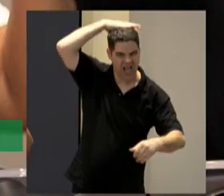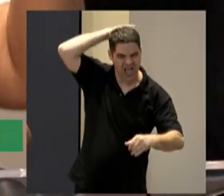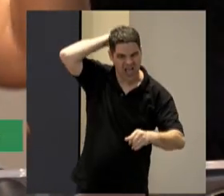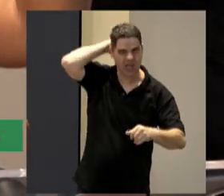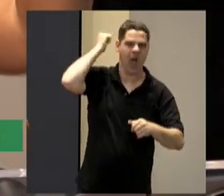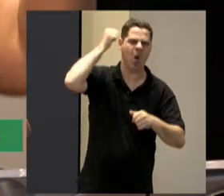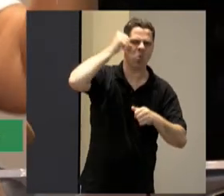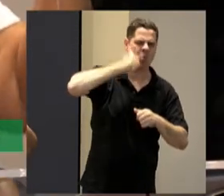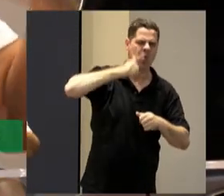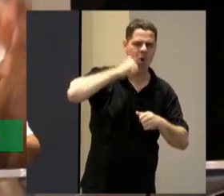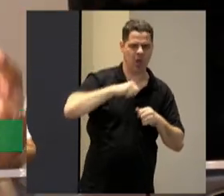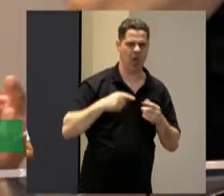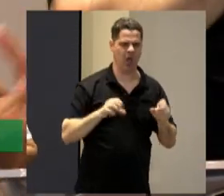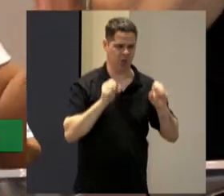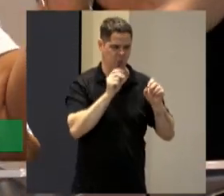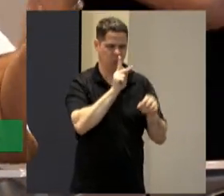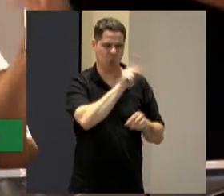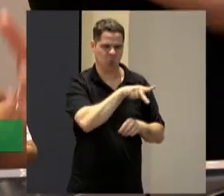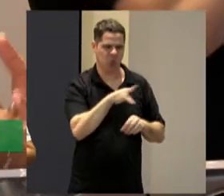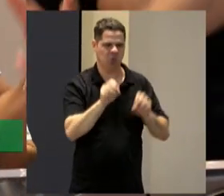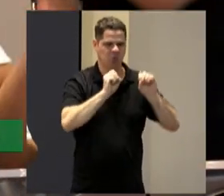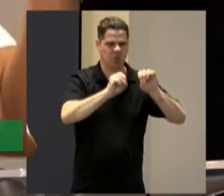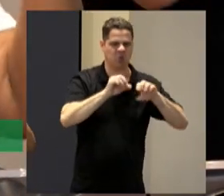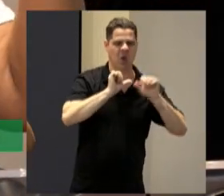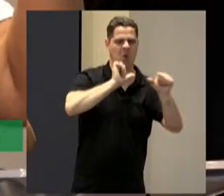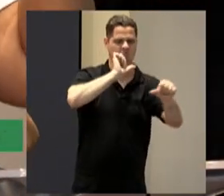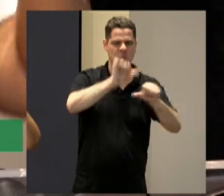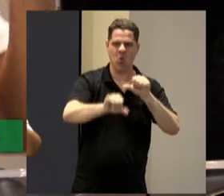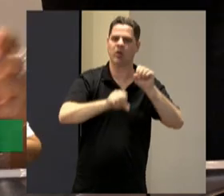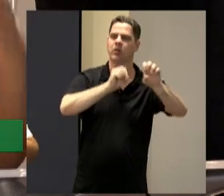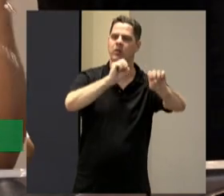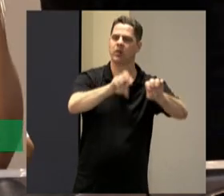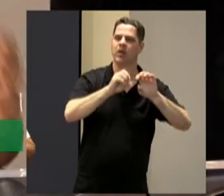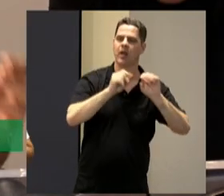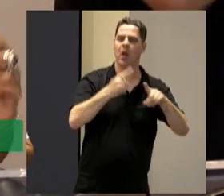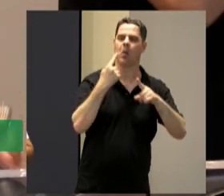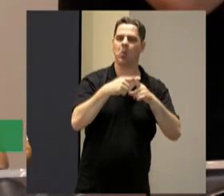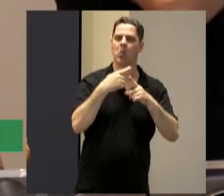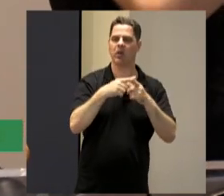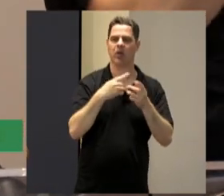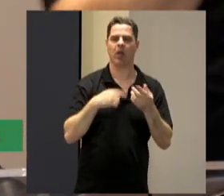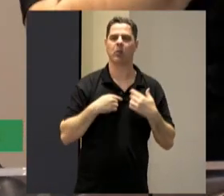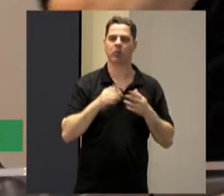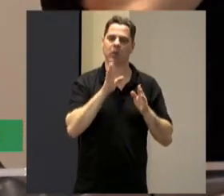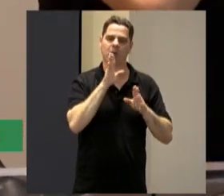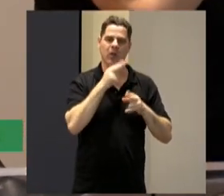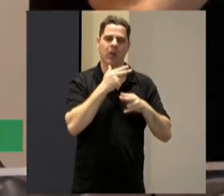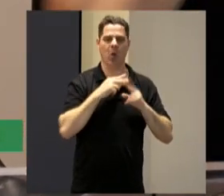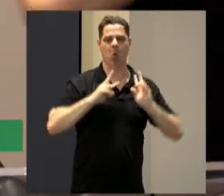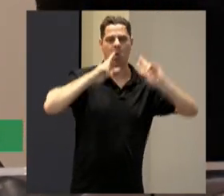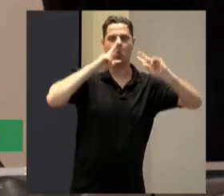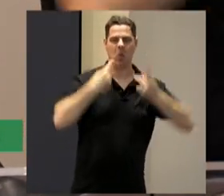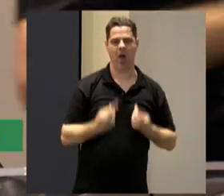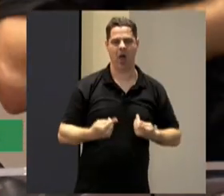mulher de uma educação transformadora, revolucionária, mas por métodos civilizatórios humanos. Racismo